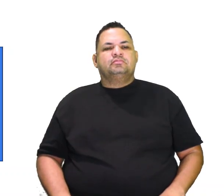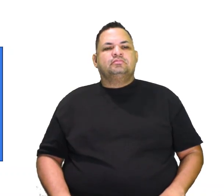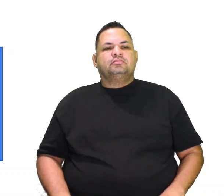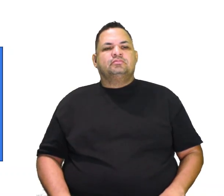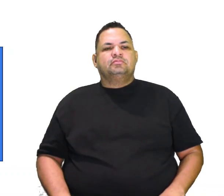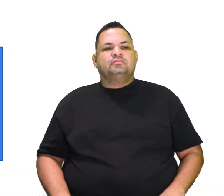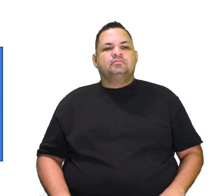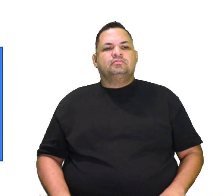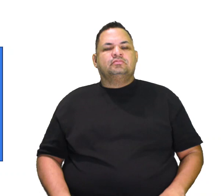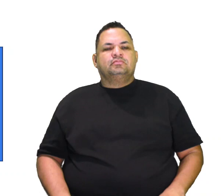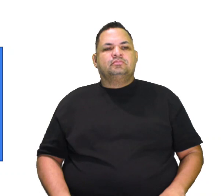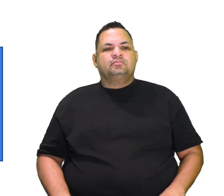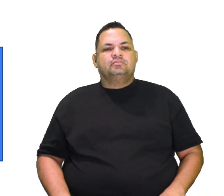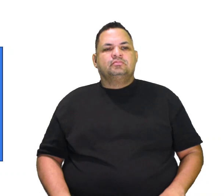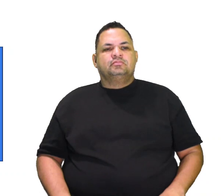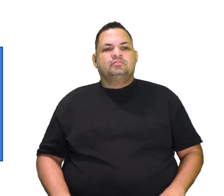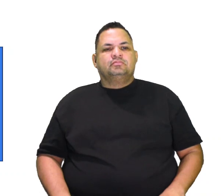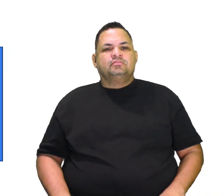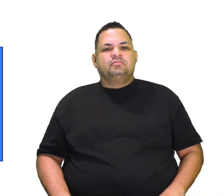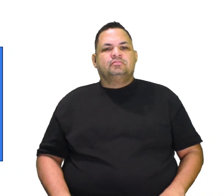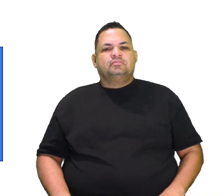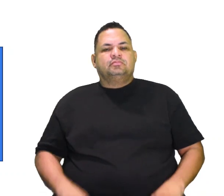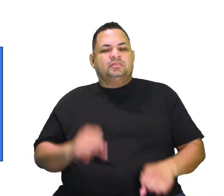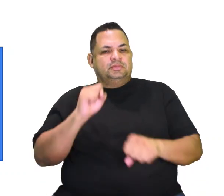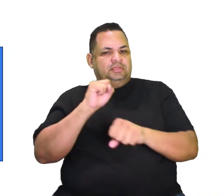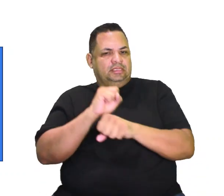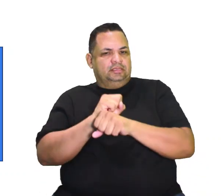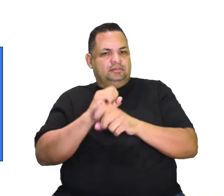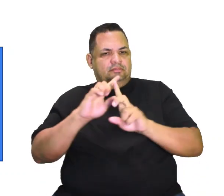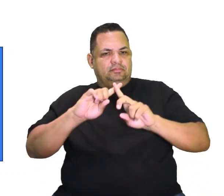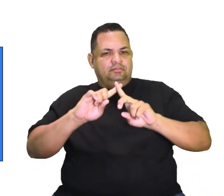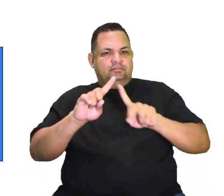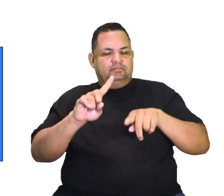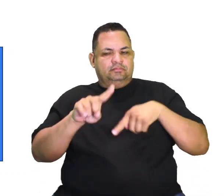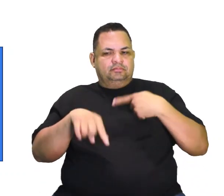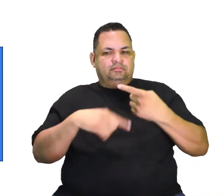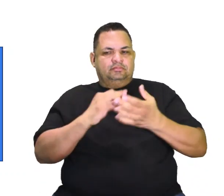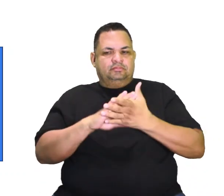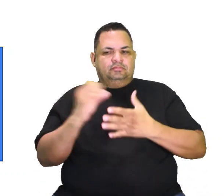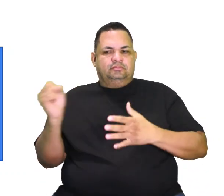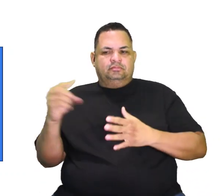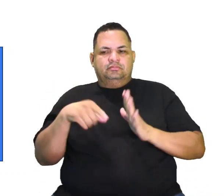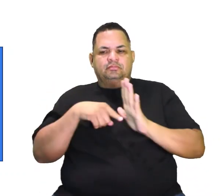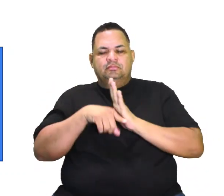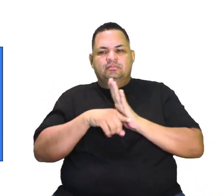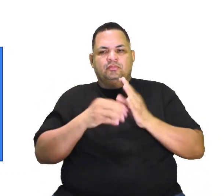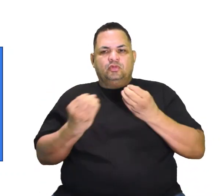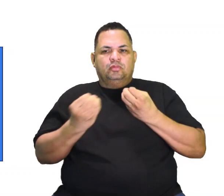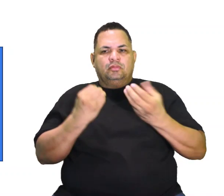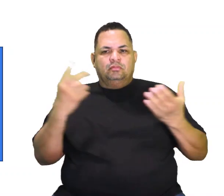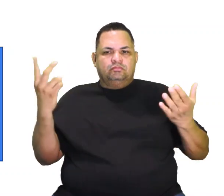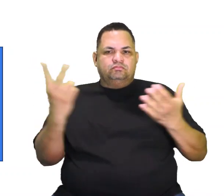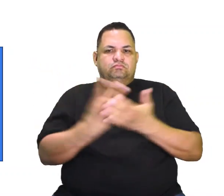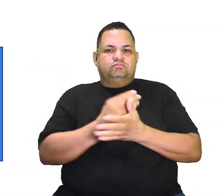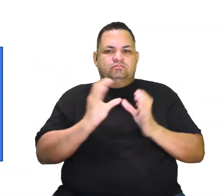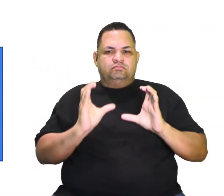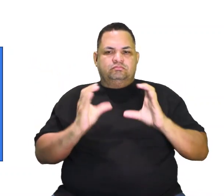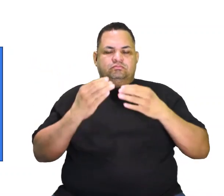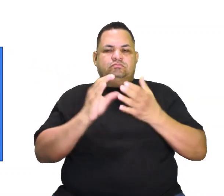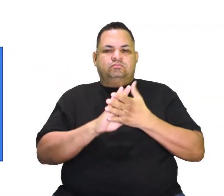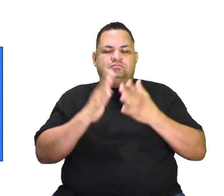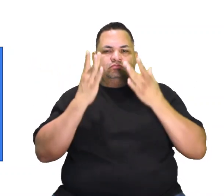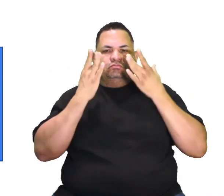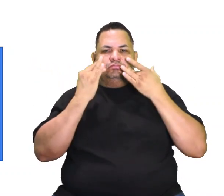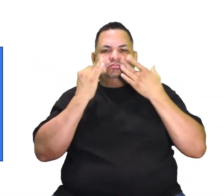E aí, então eles deram uma parada, mas eu vou fazer novas pesquisas para ver como que anda esse grupo aí do